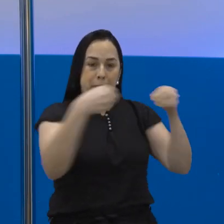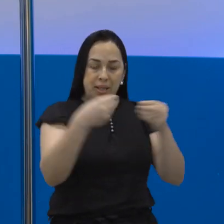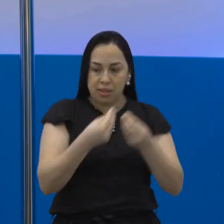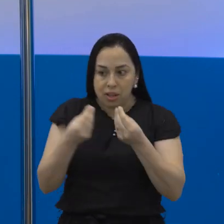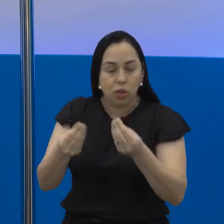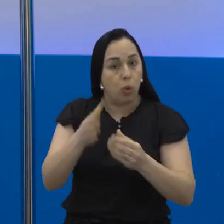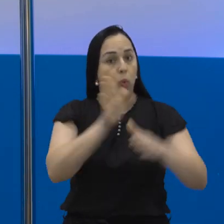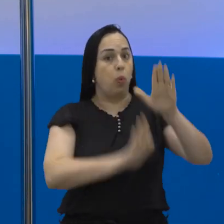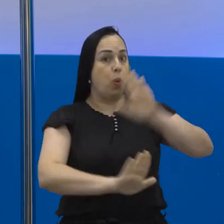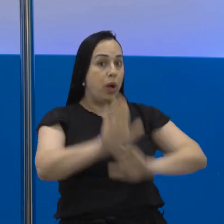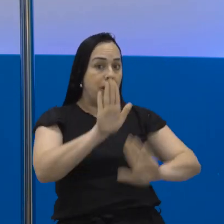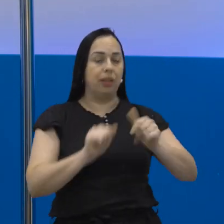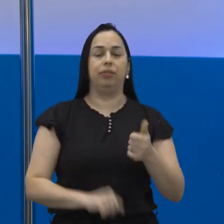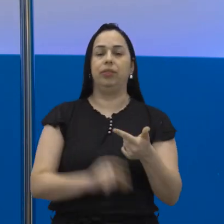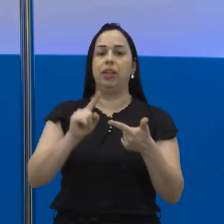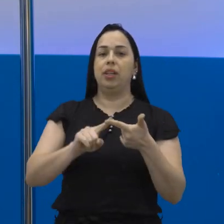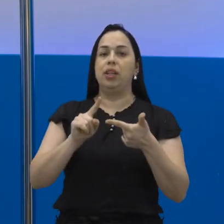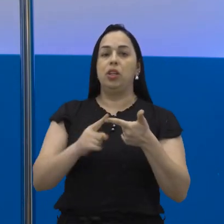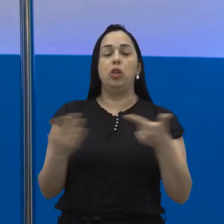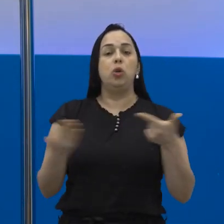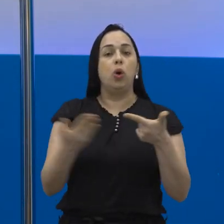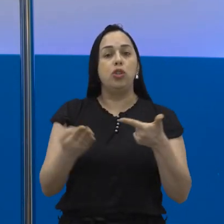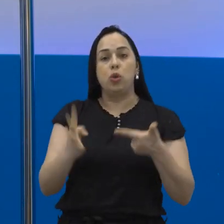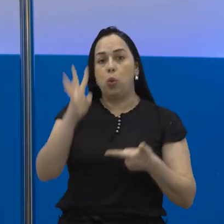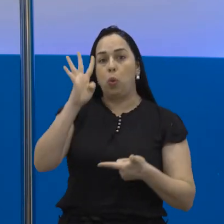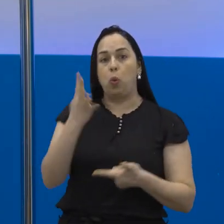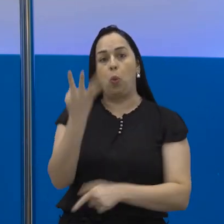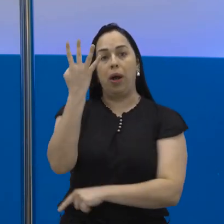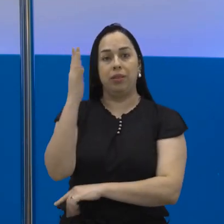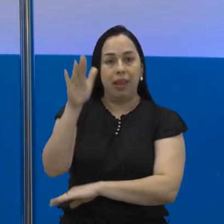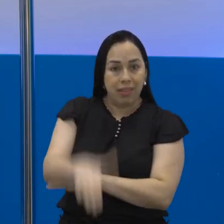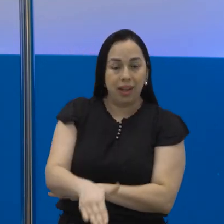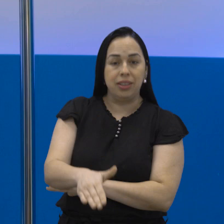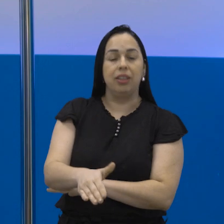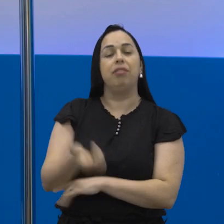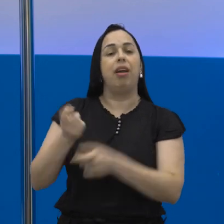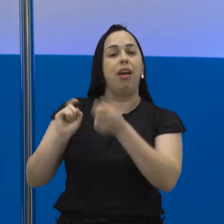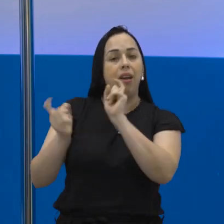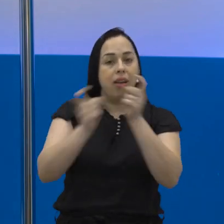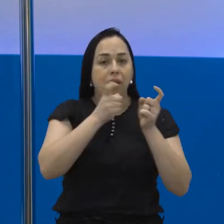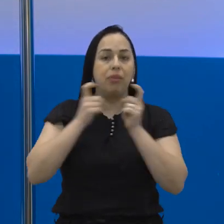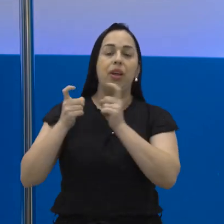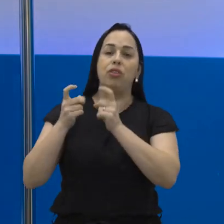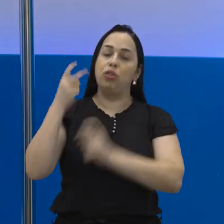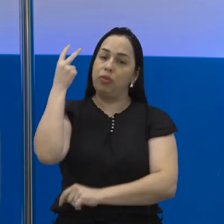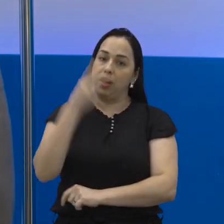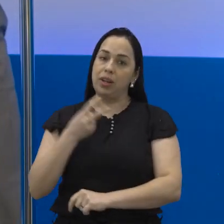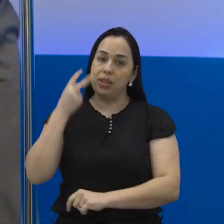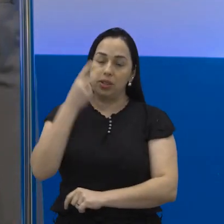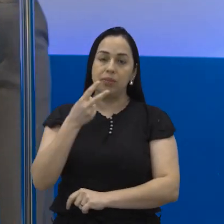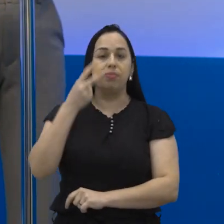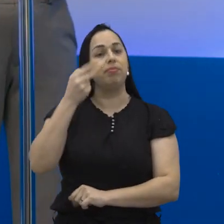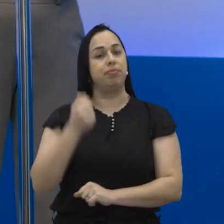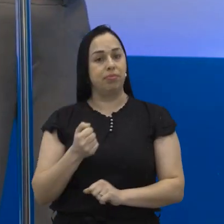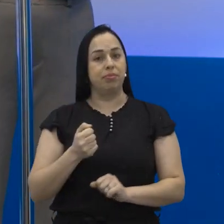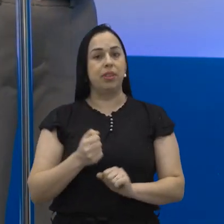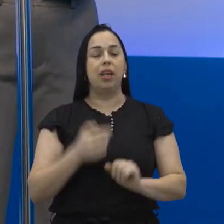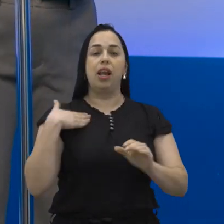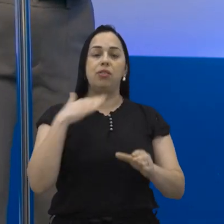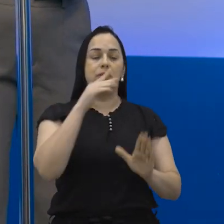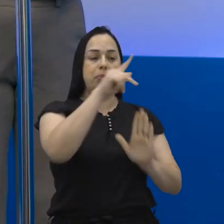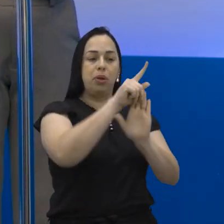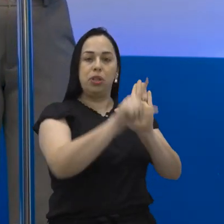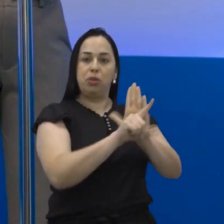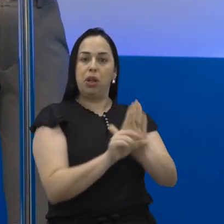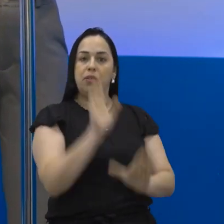escolher os presentes. E a partir das 4 horas da tarde de hoje, os vereadores se reúnem para mais uma sessão de Câmara. Os